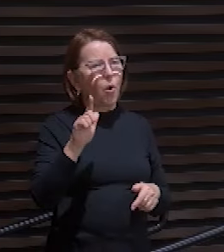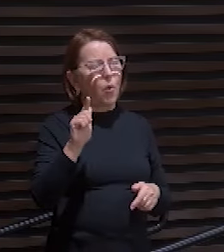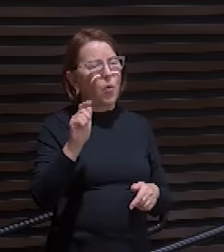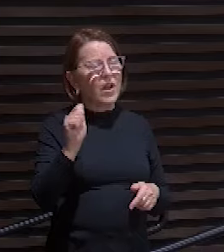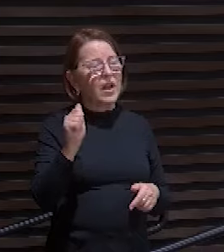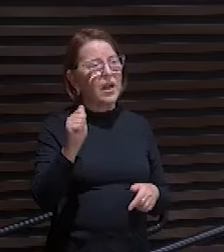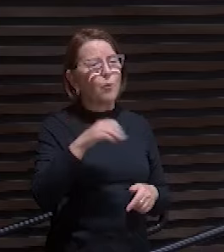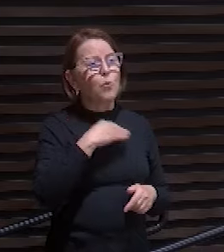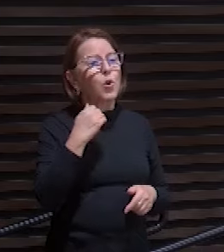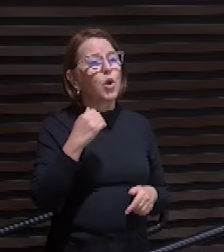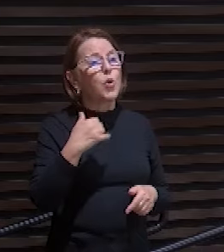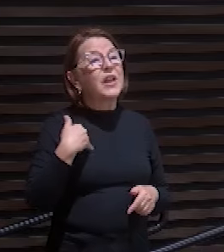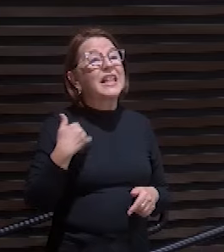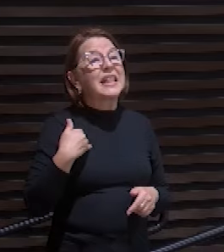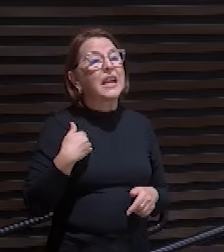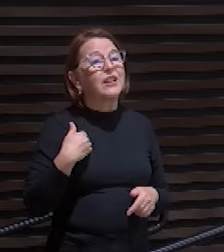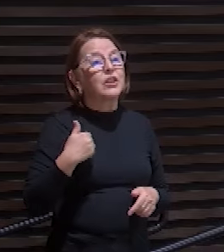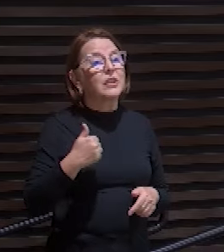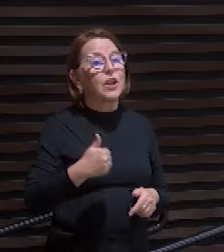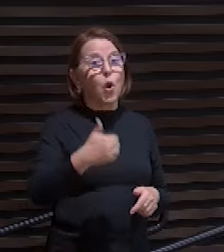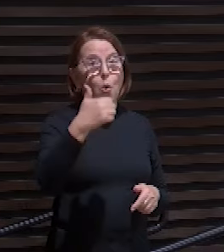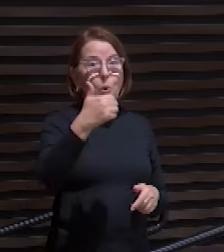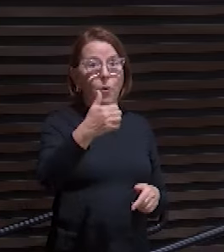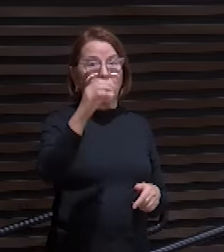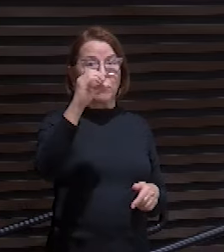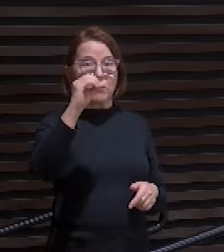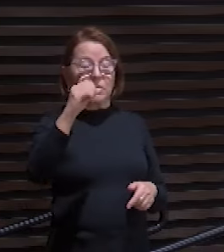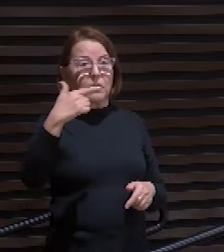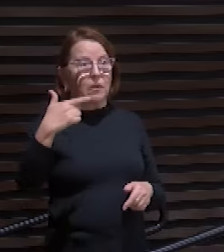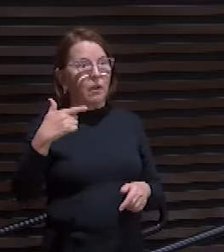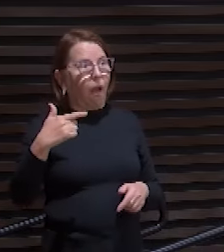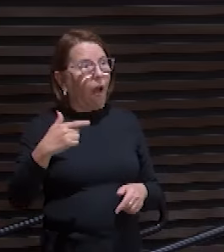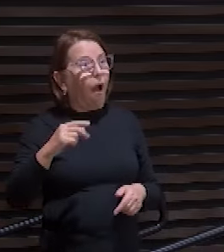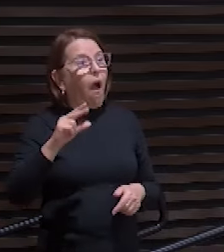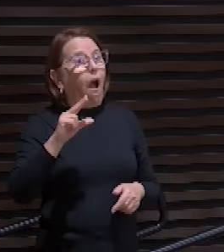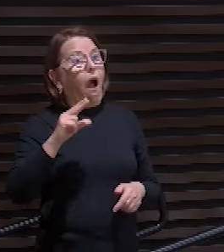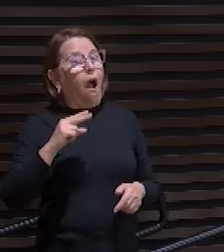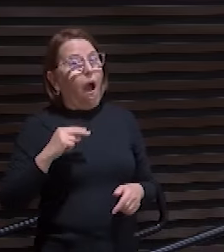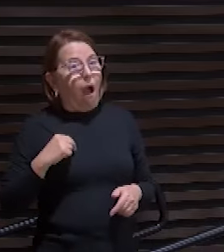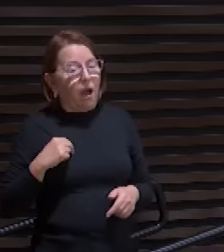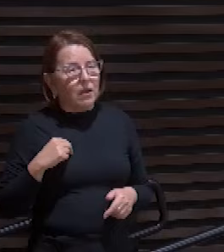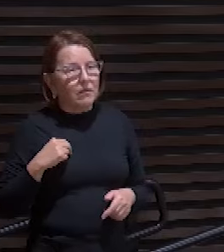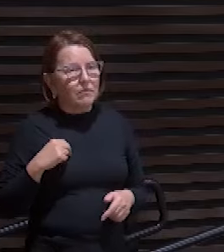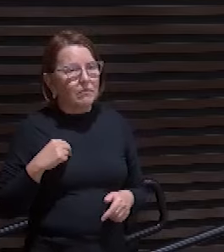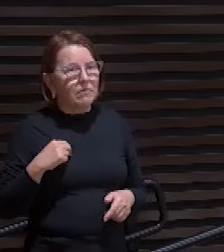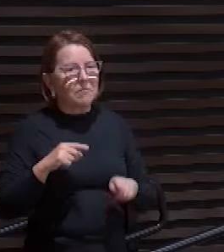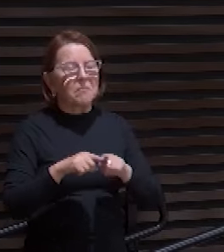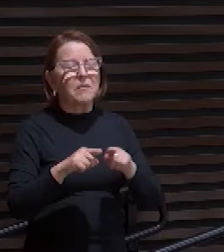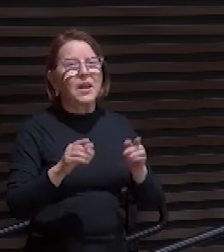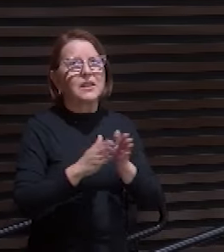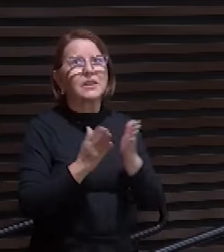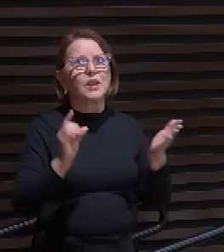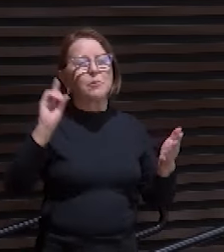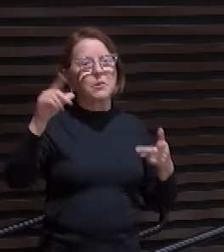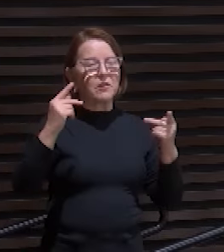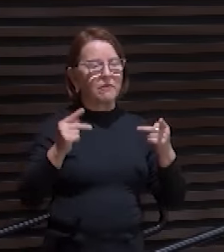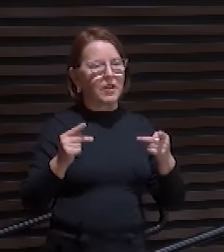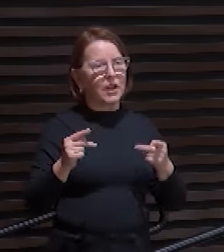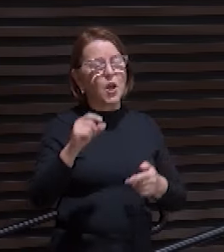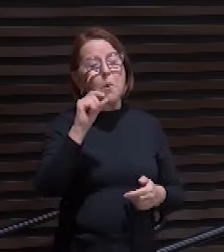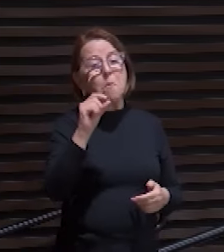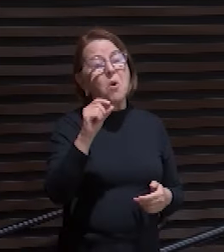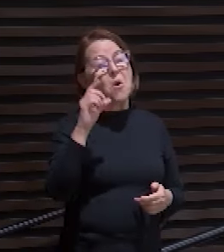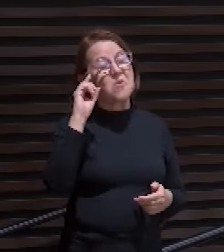102. Você fala, nossa, sabe o que a Bíblia fala dos 102 anos? Poucos dias da sua